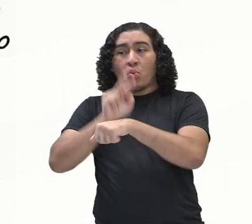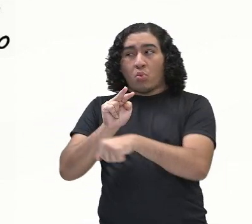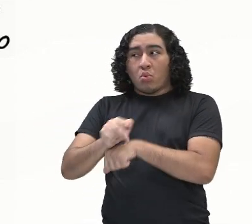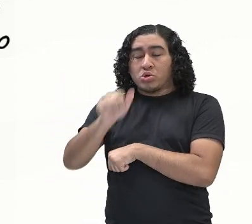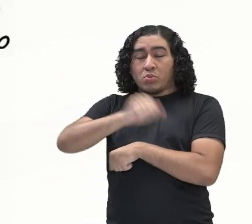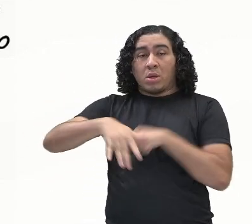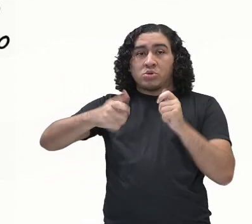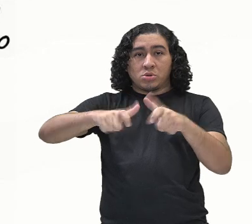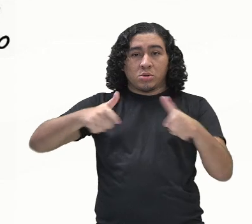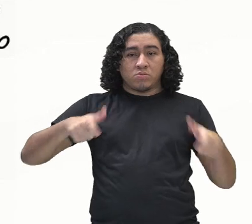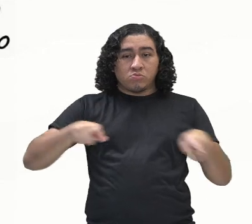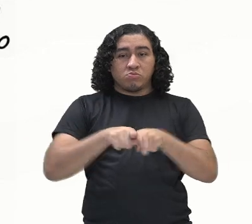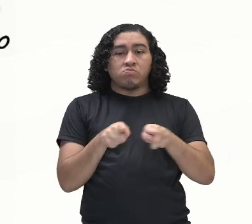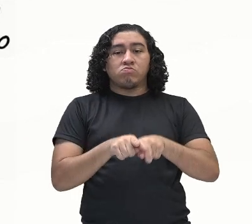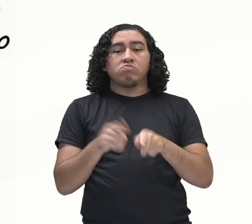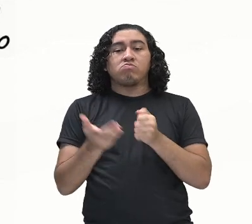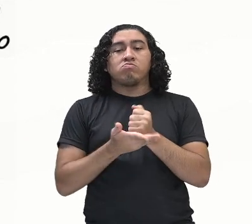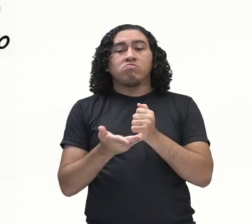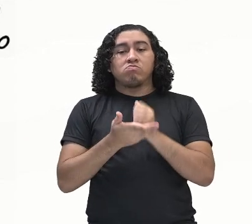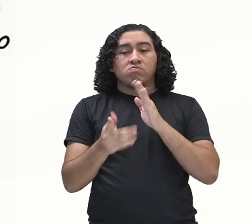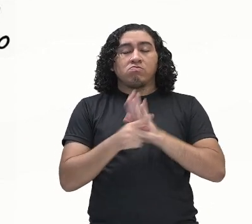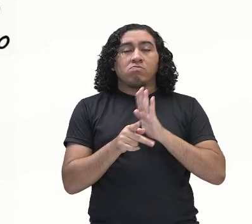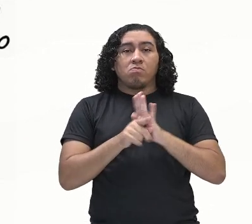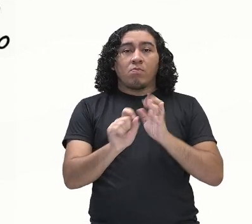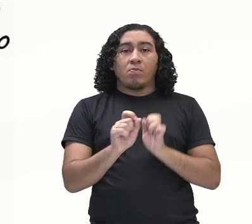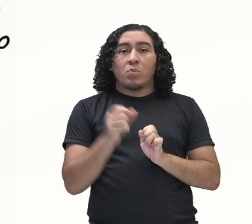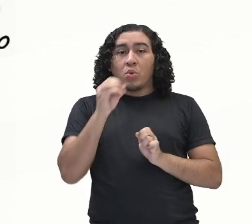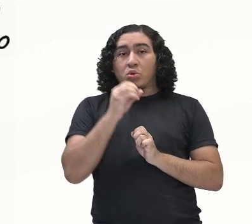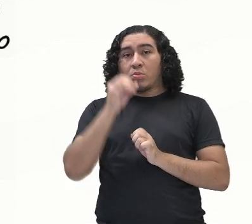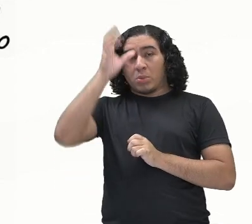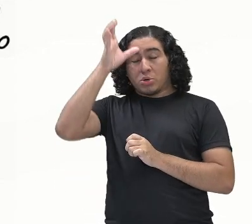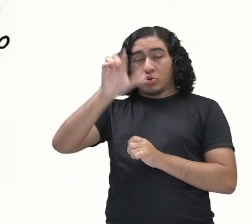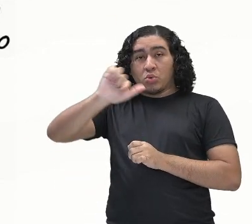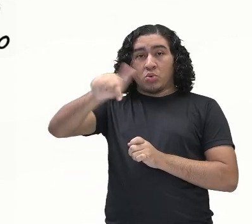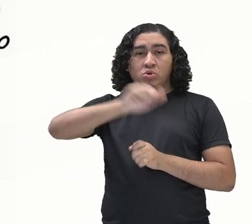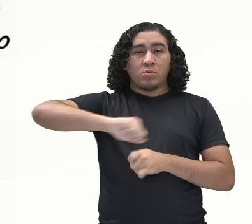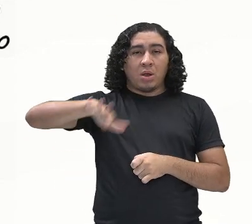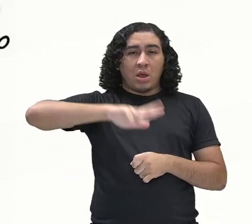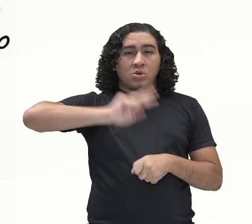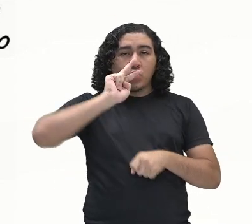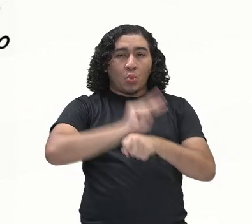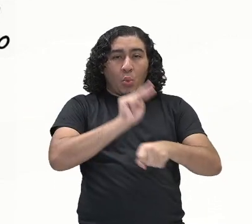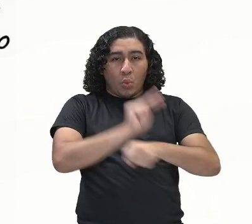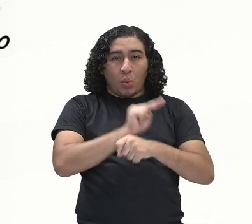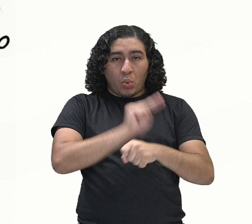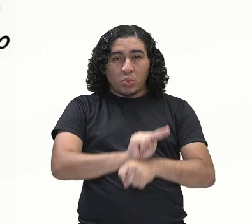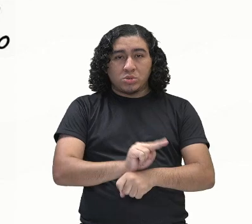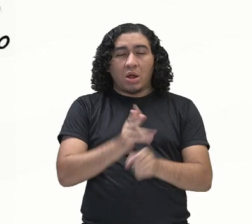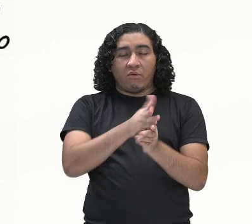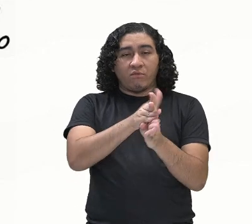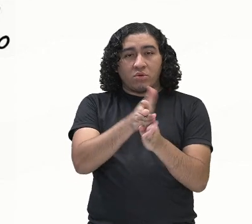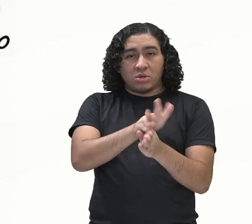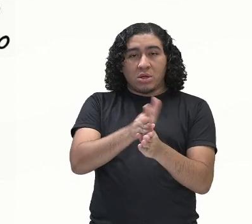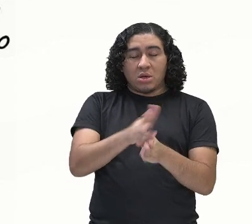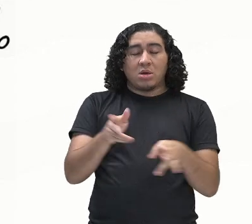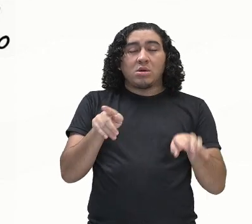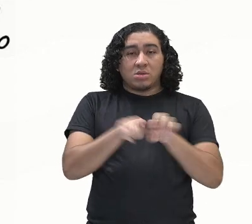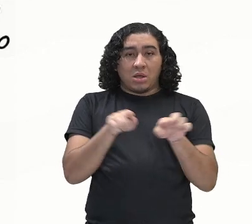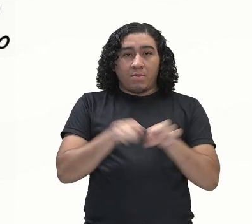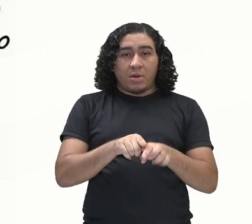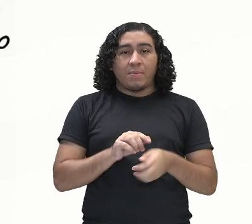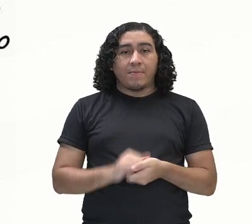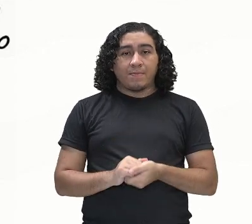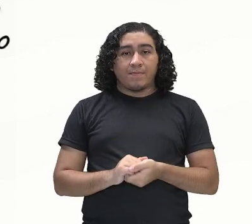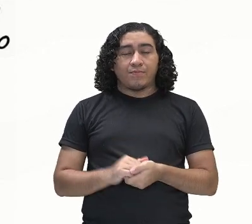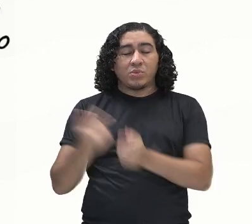como base para conhecimento de outras terras, vigiar, né, os limites das terras e também em disputa